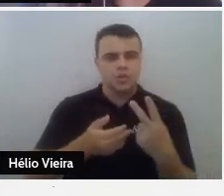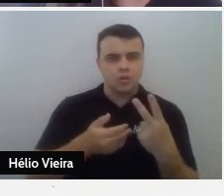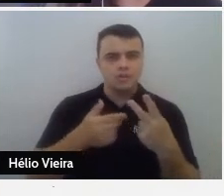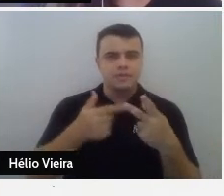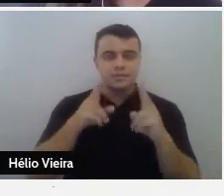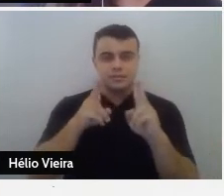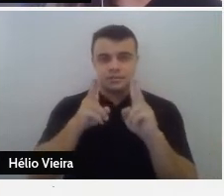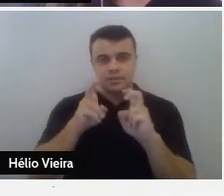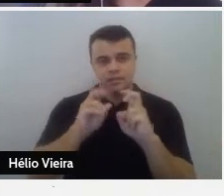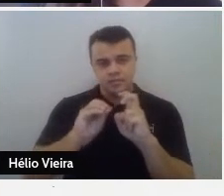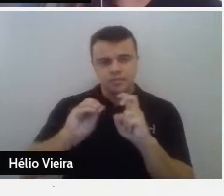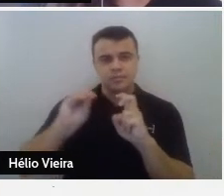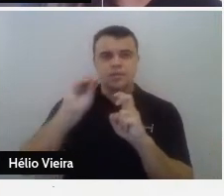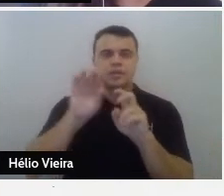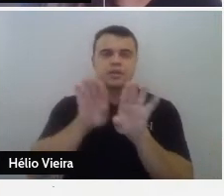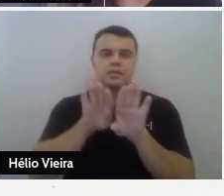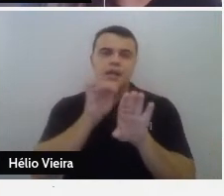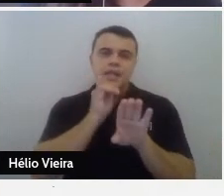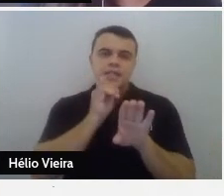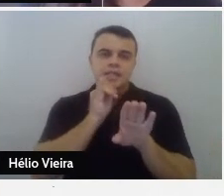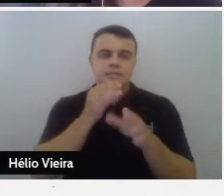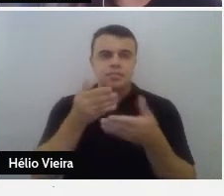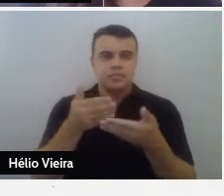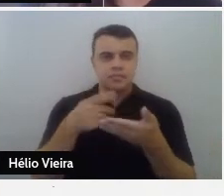temas. Então, por exemplo, aqui